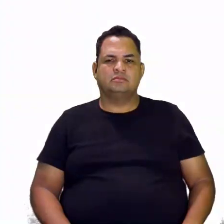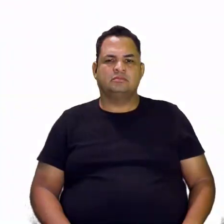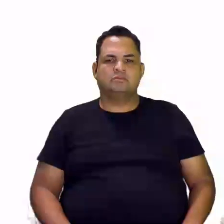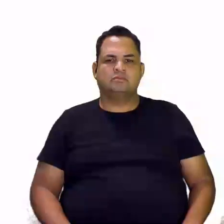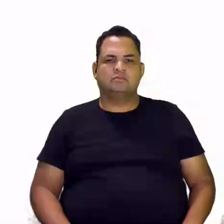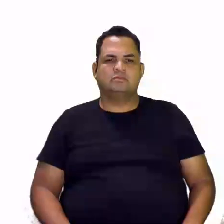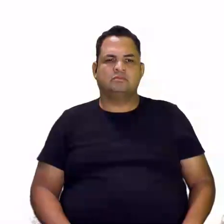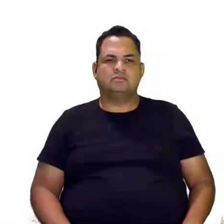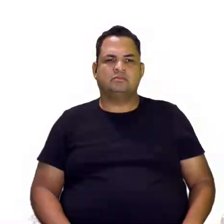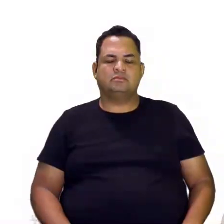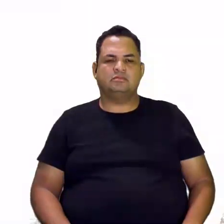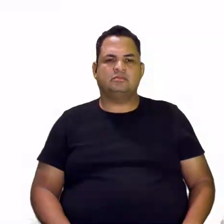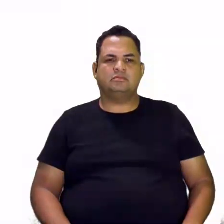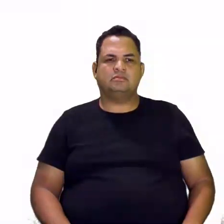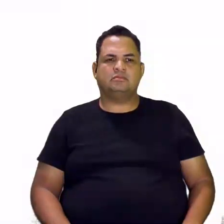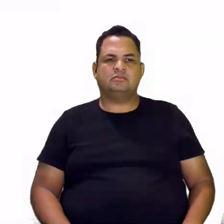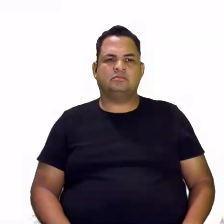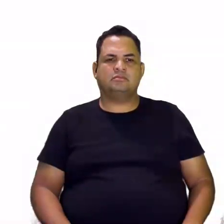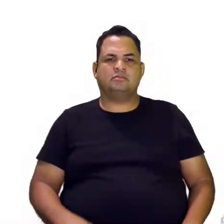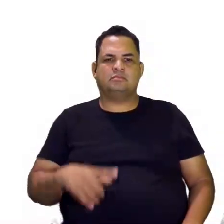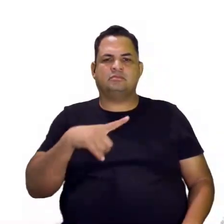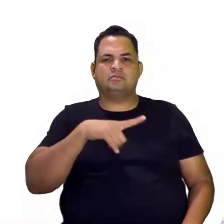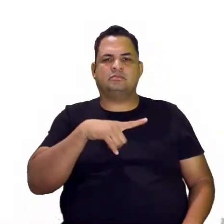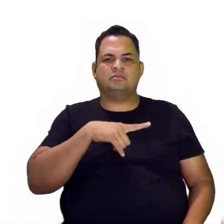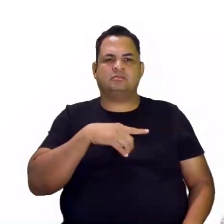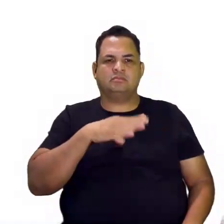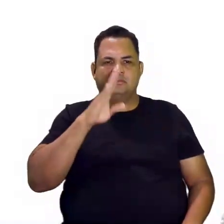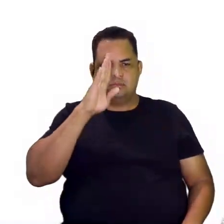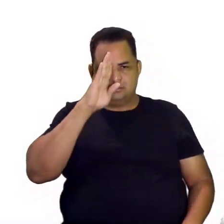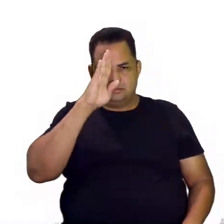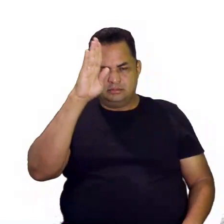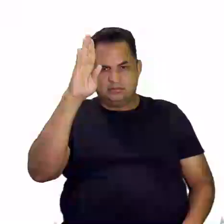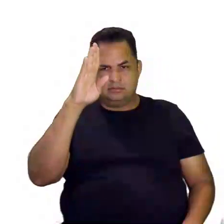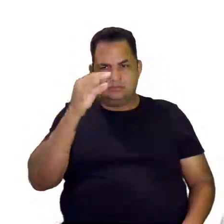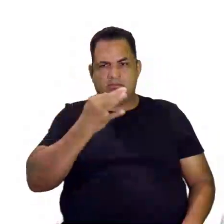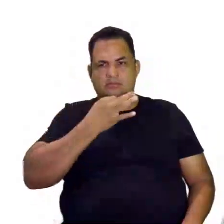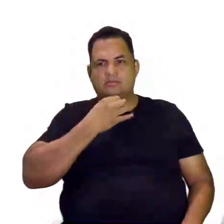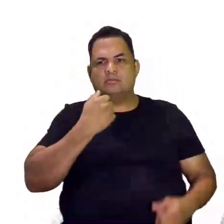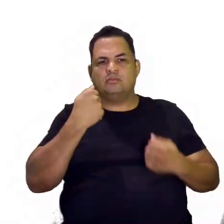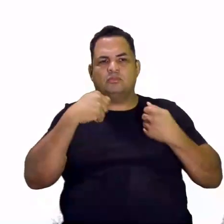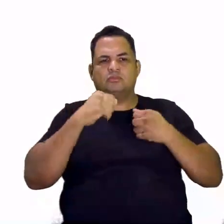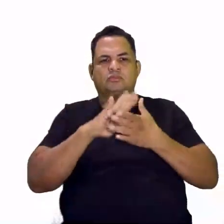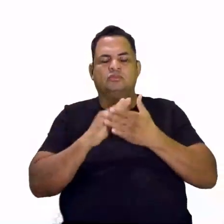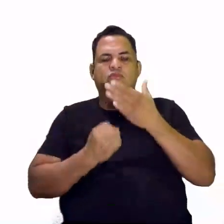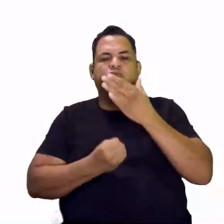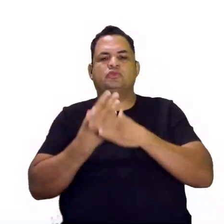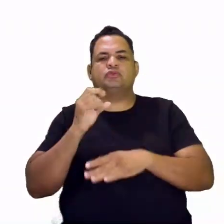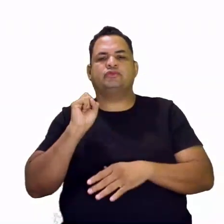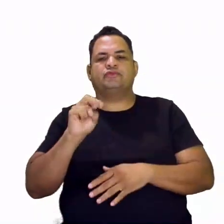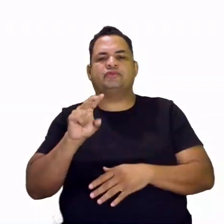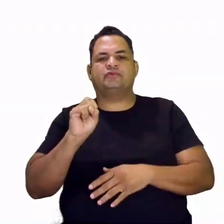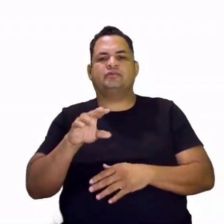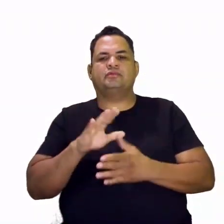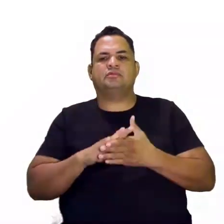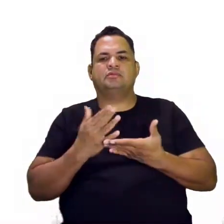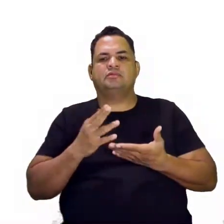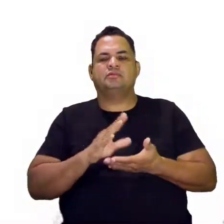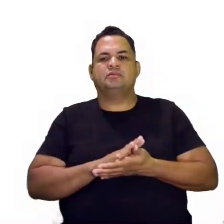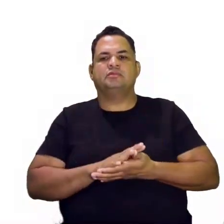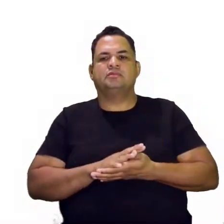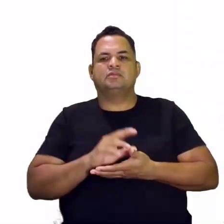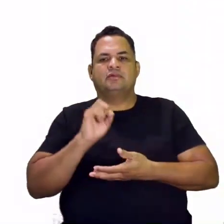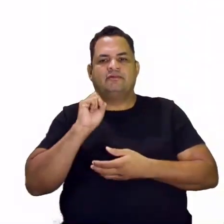Vamos lá, mouse. Existem 3 principais hipóteses sobre a origem do vírus, tá? Que em